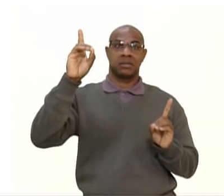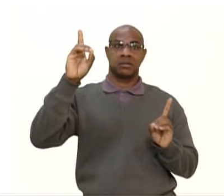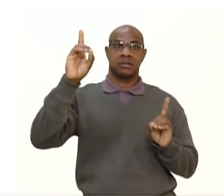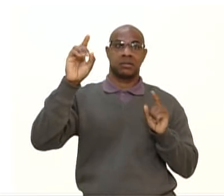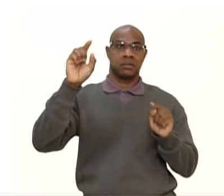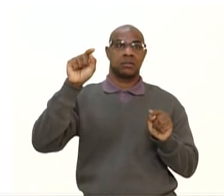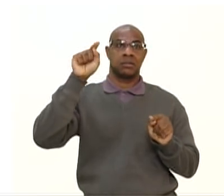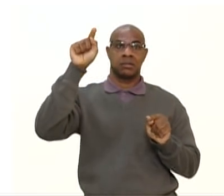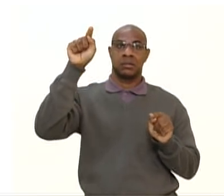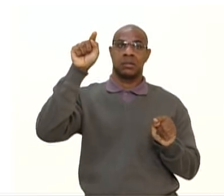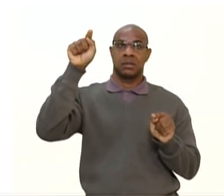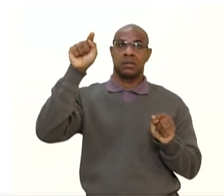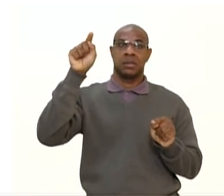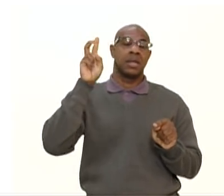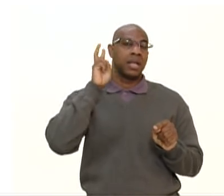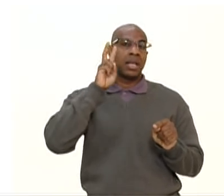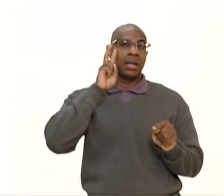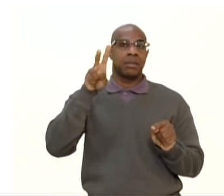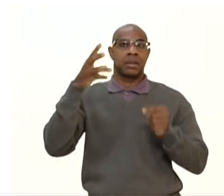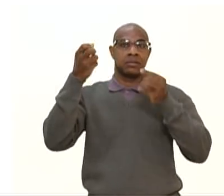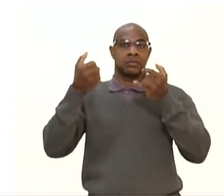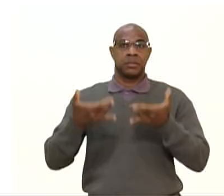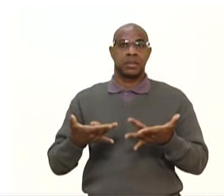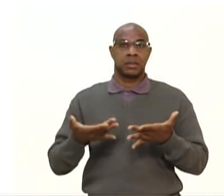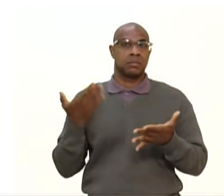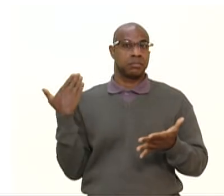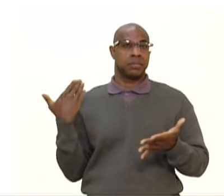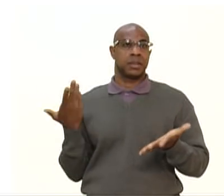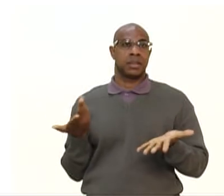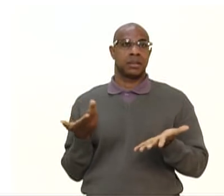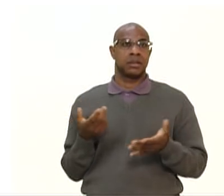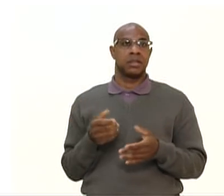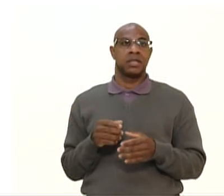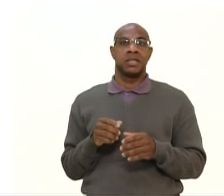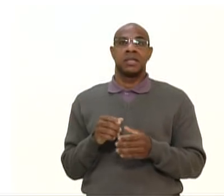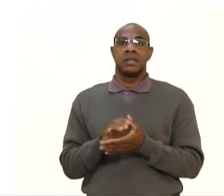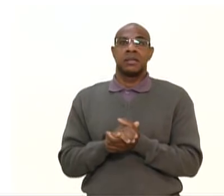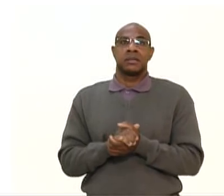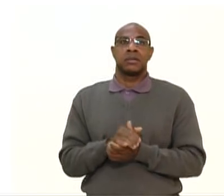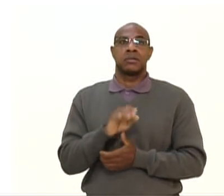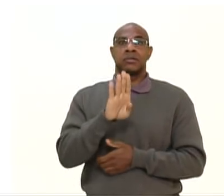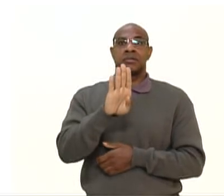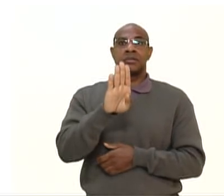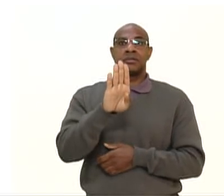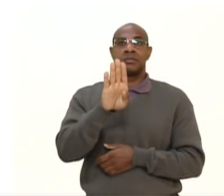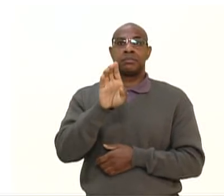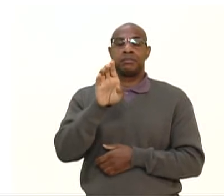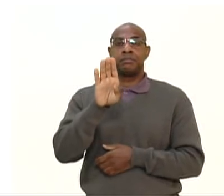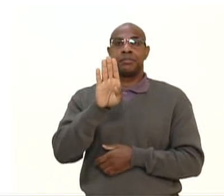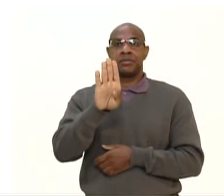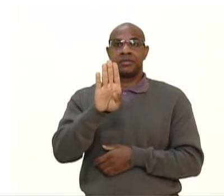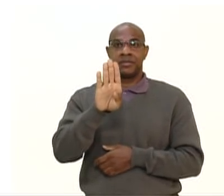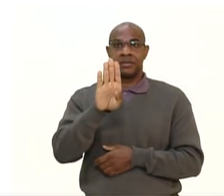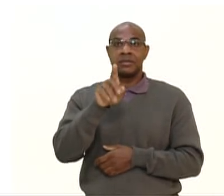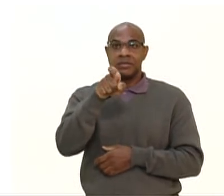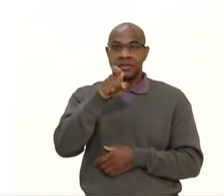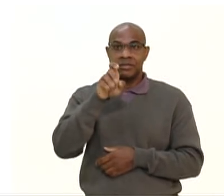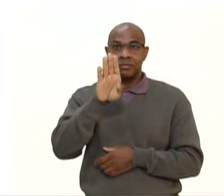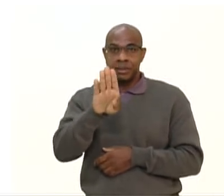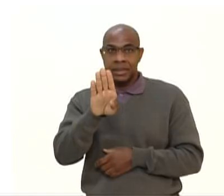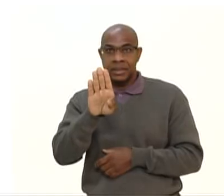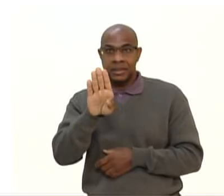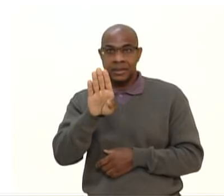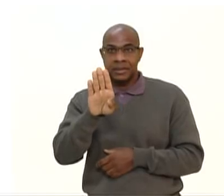pontos, lembram lá, né, que a gente já trabalhou na aula anterior. xb menos xa ao quadrado mais